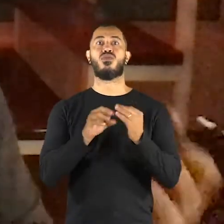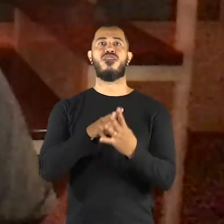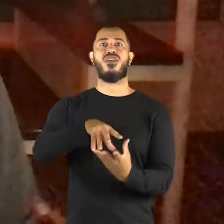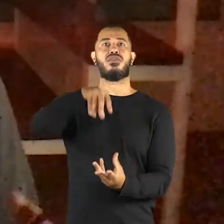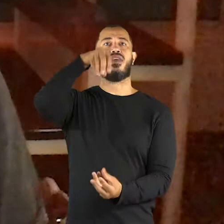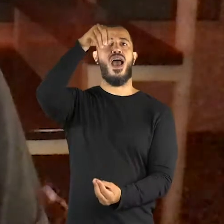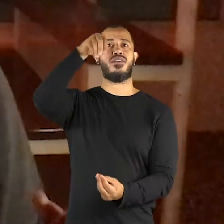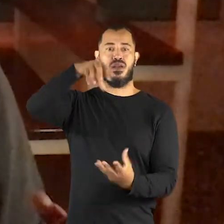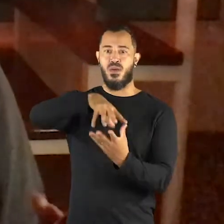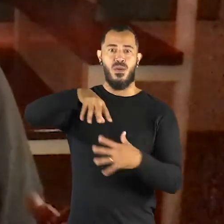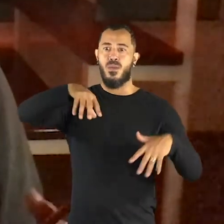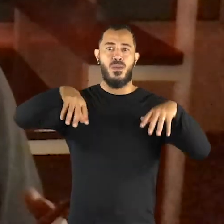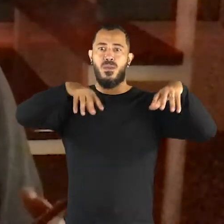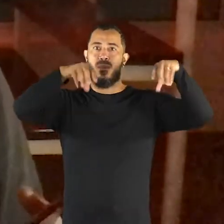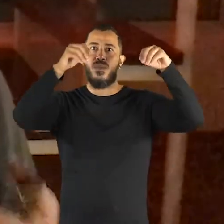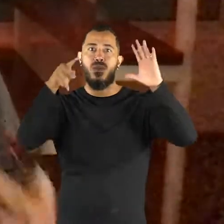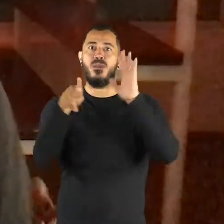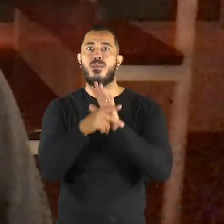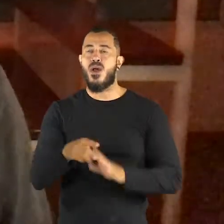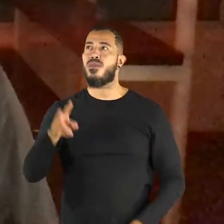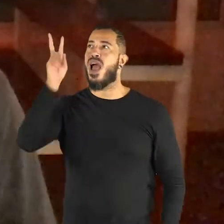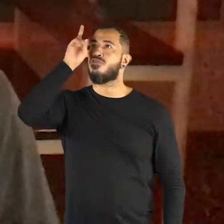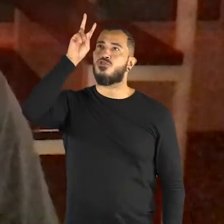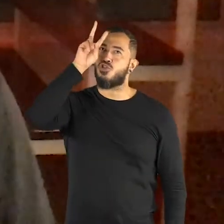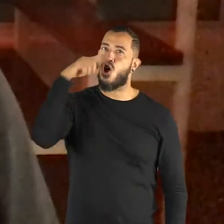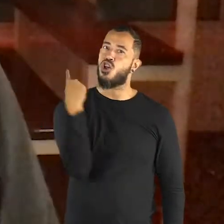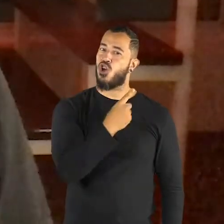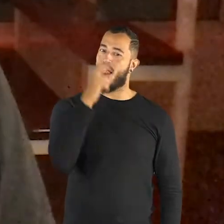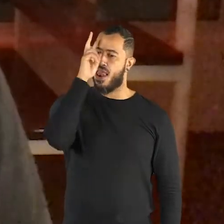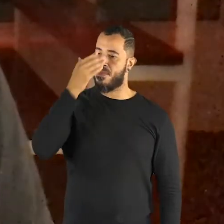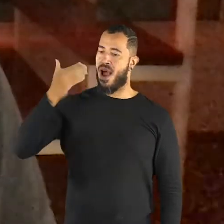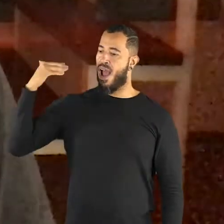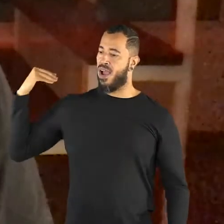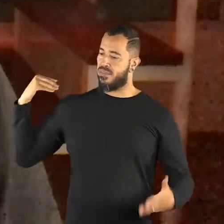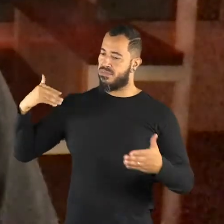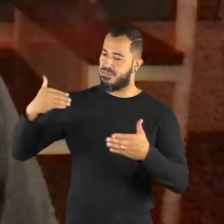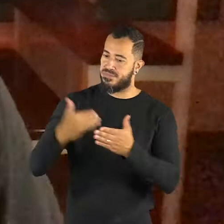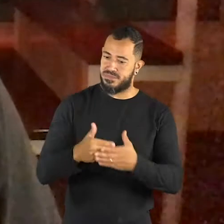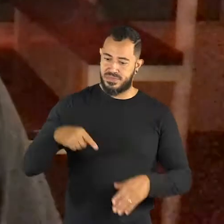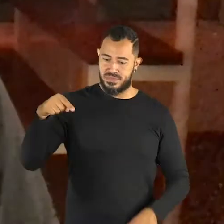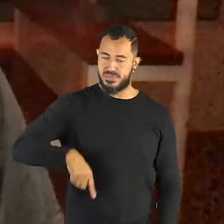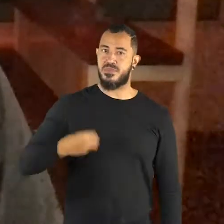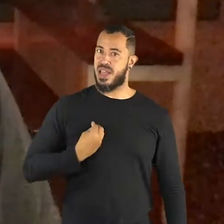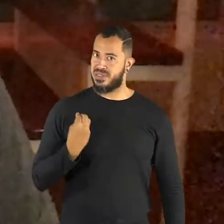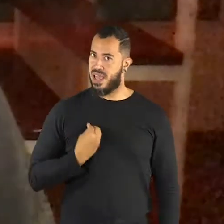passado, nos fazendo refletir no presente. Então, assim, a escolha desse hotel